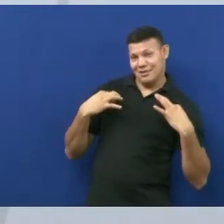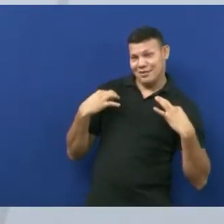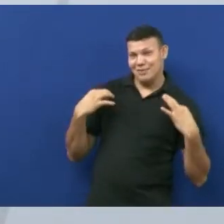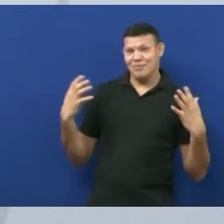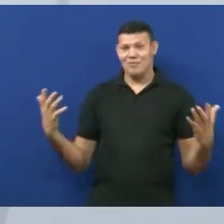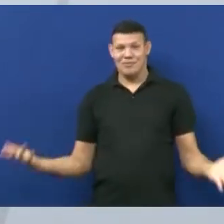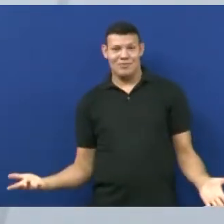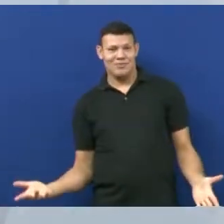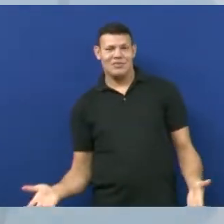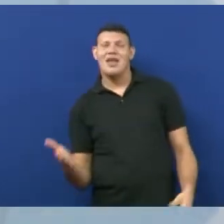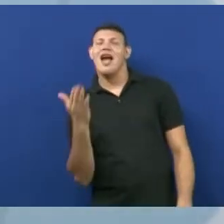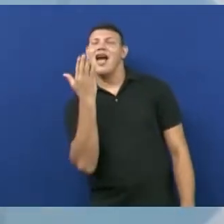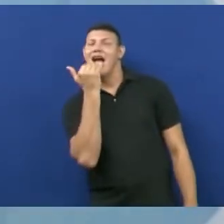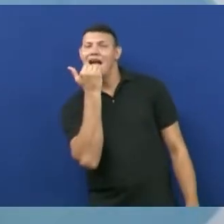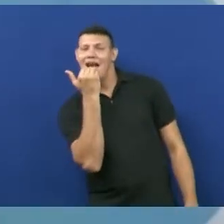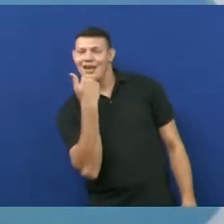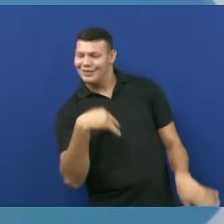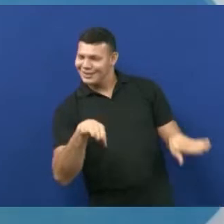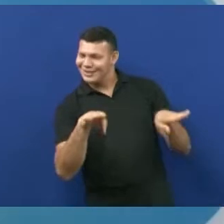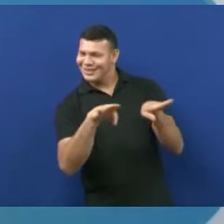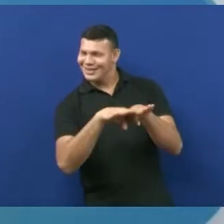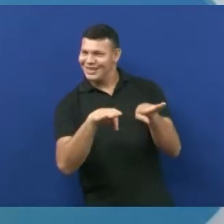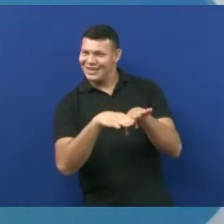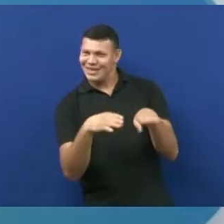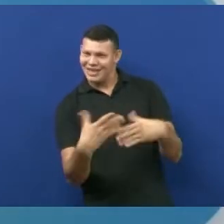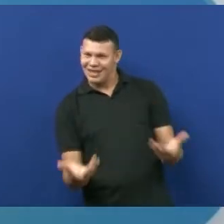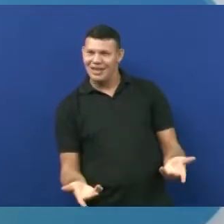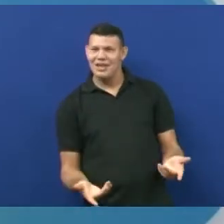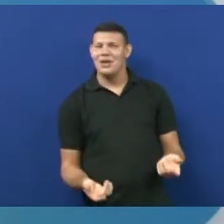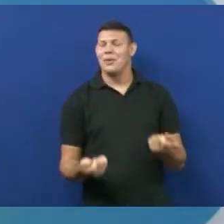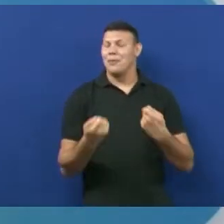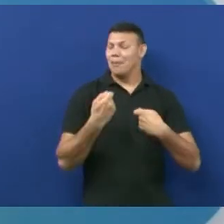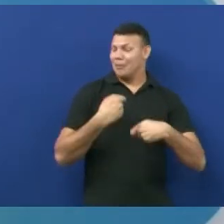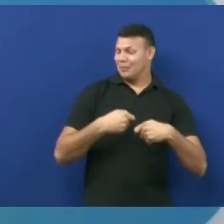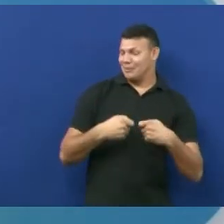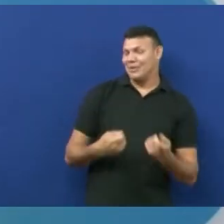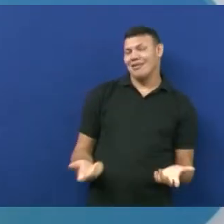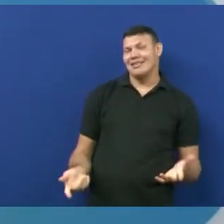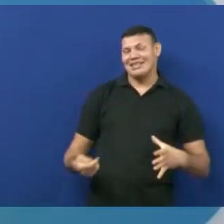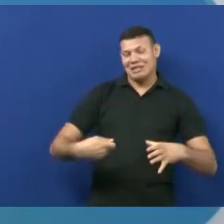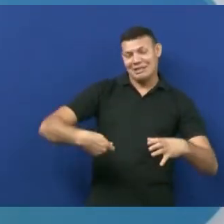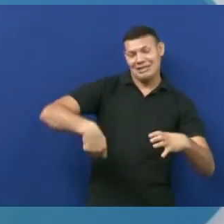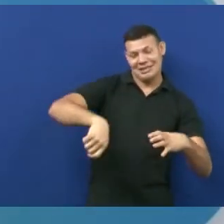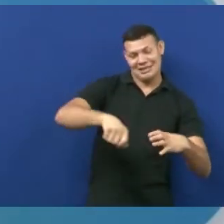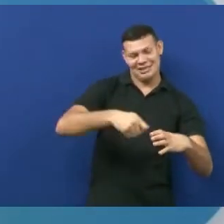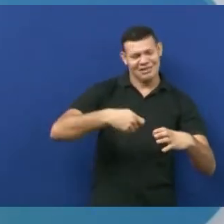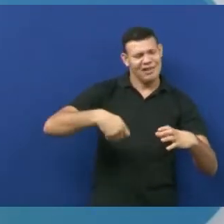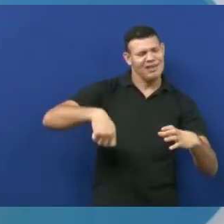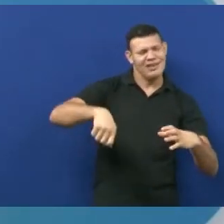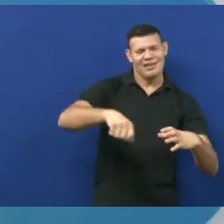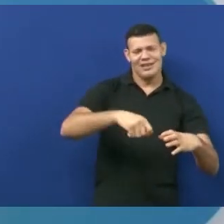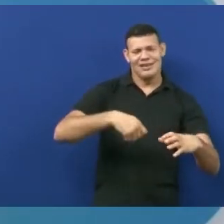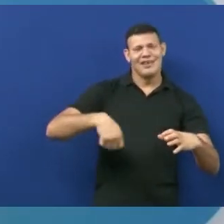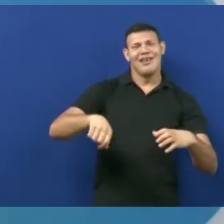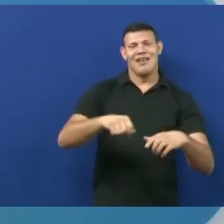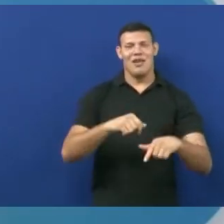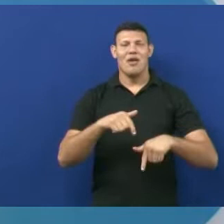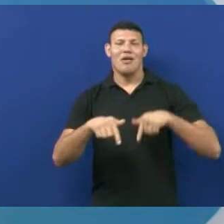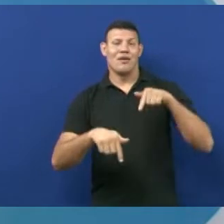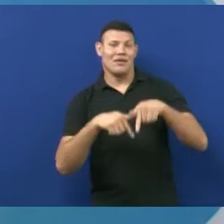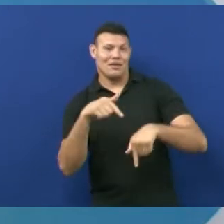roupas, até a comida. Para que a gente possa fazer a comida, ela precisa passar por um processo químico e físico